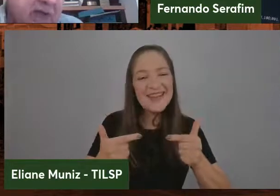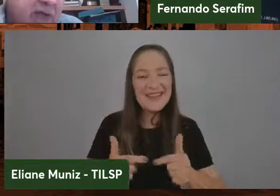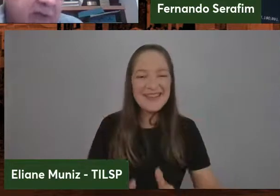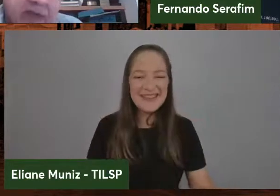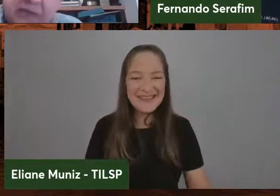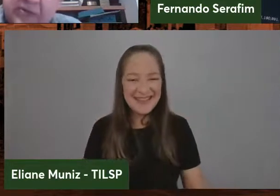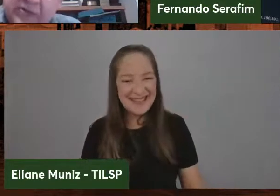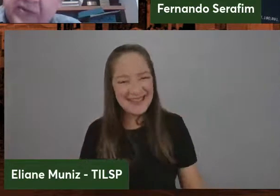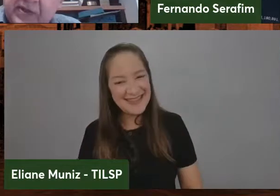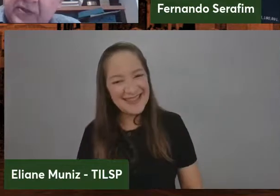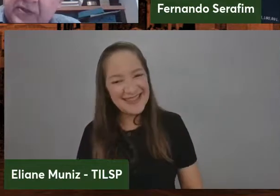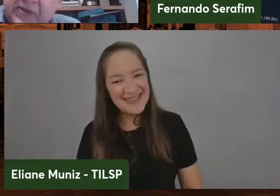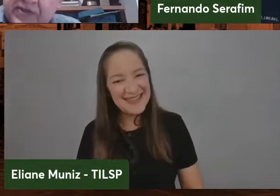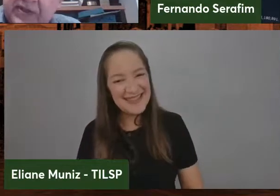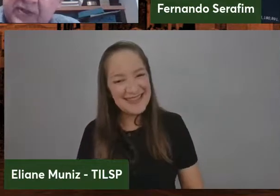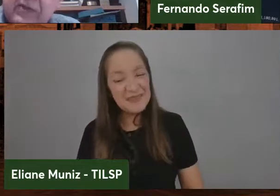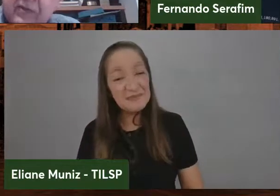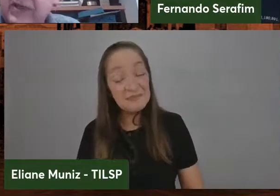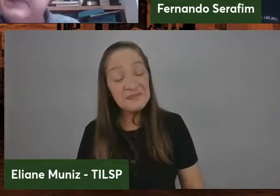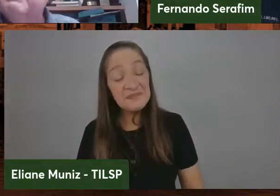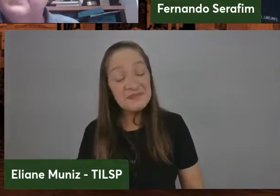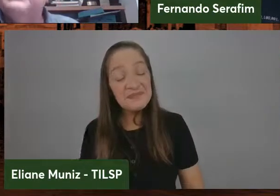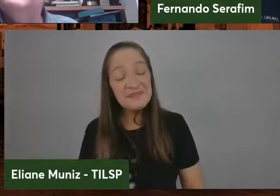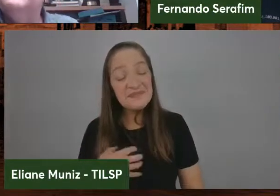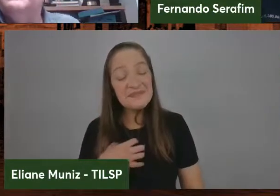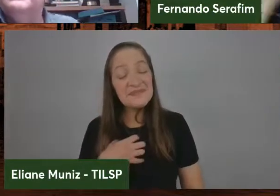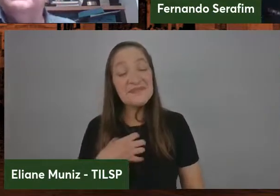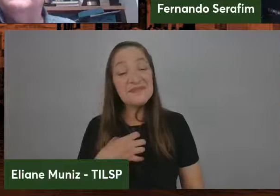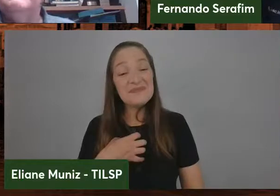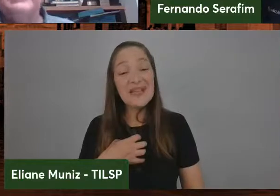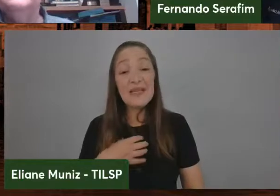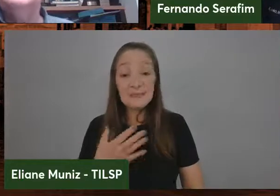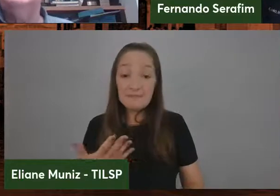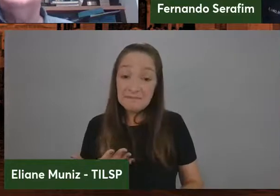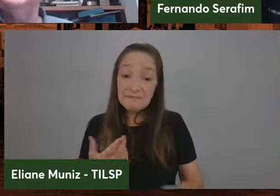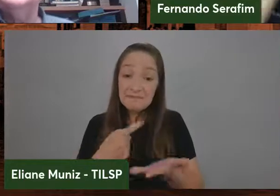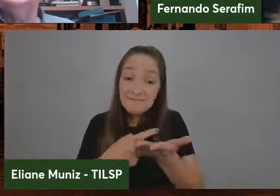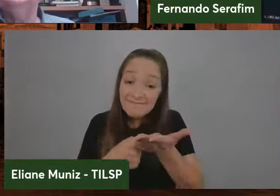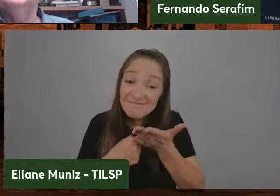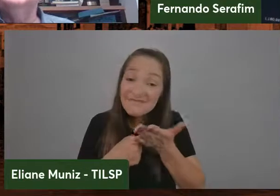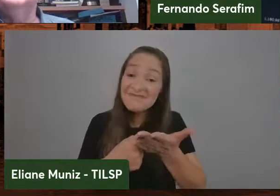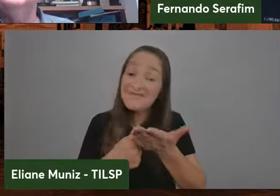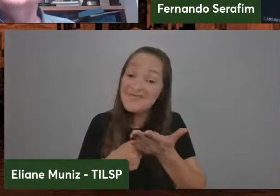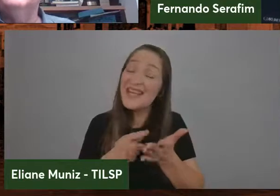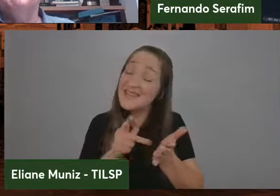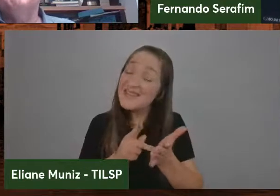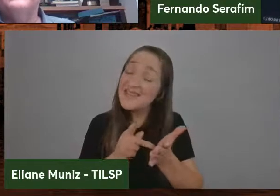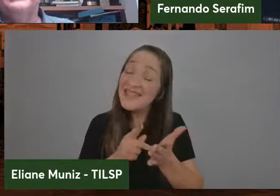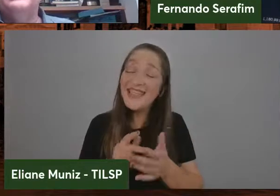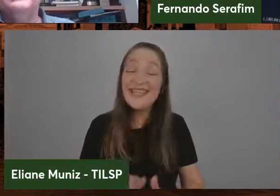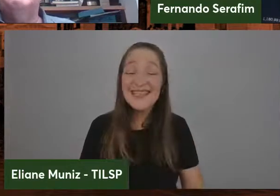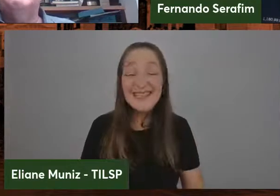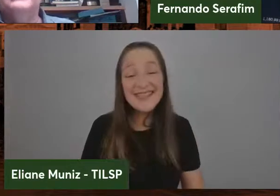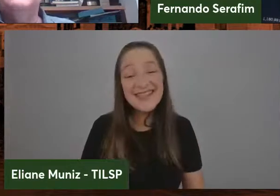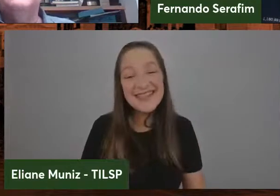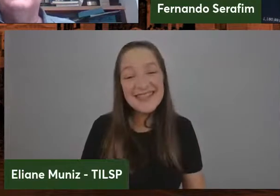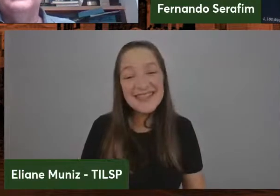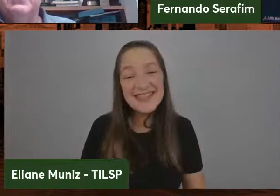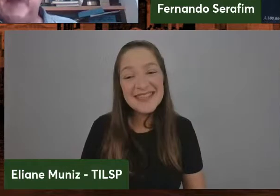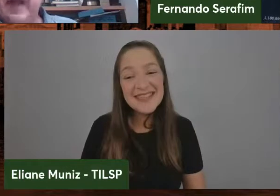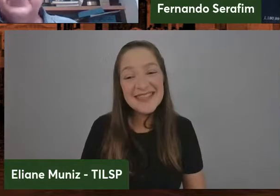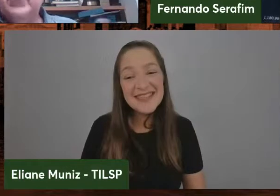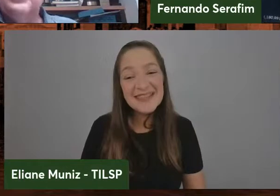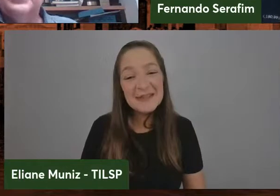isso é que eu sinto. Então, esse pacto, ele é verdadeiro mesmo, né? Ele é